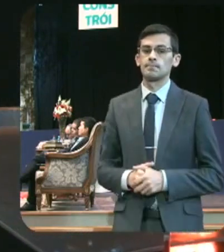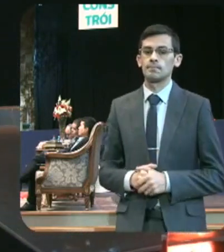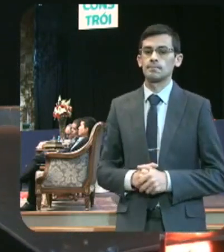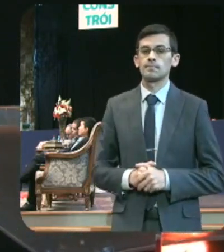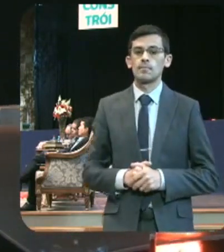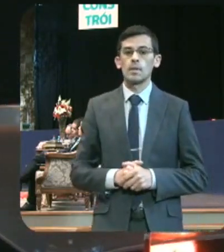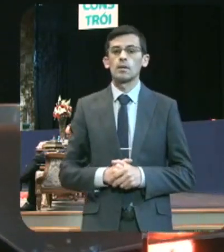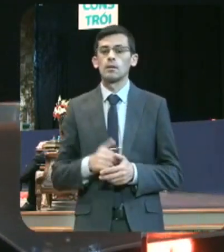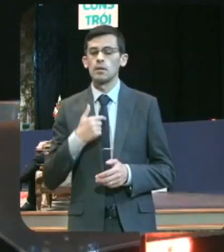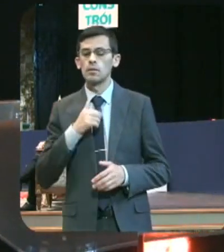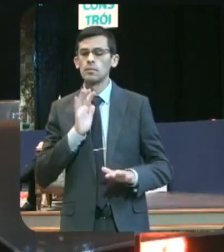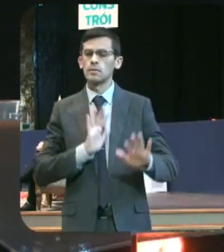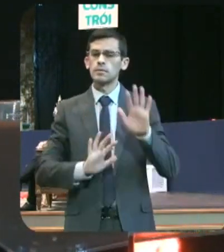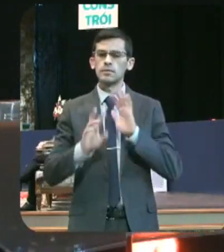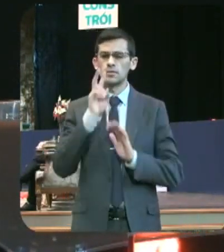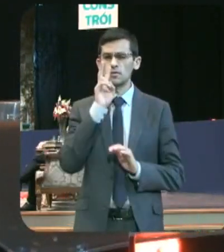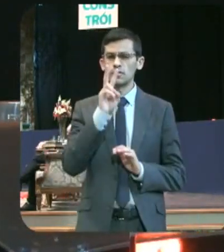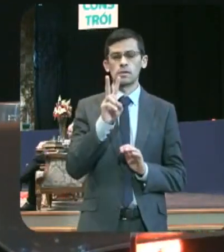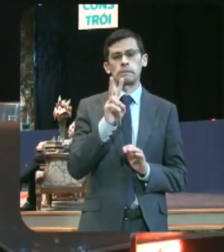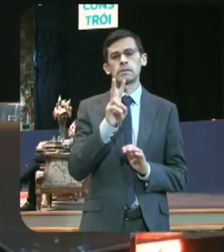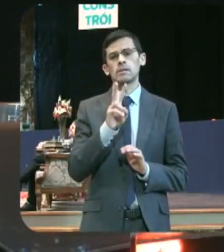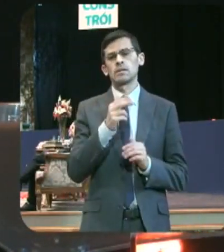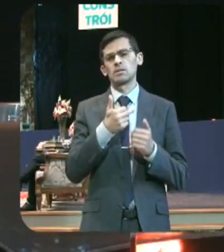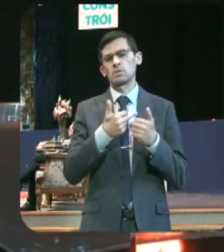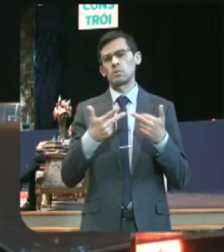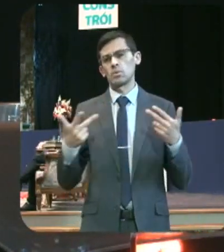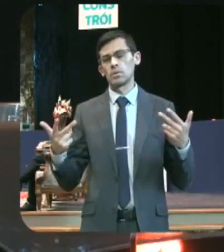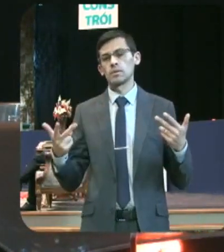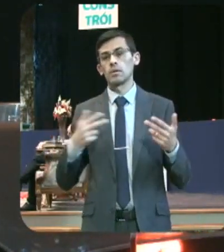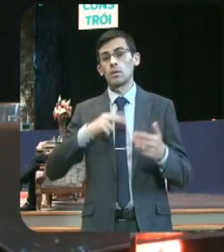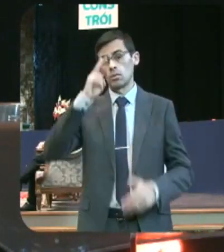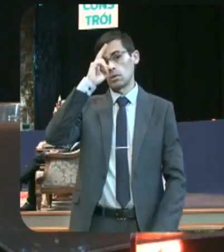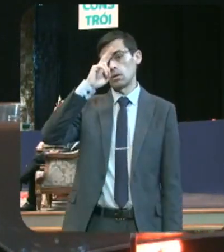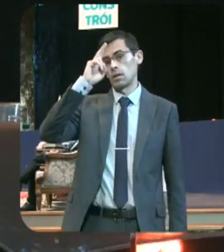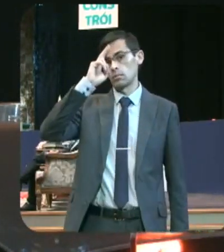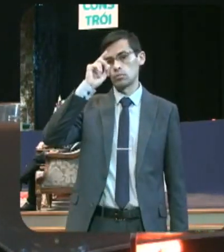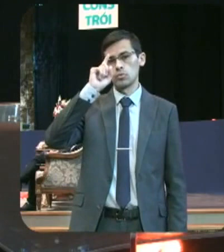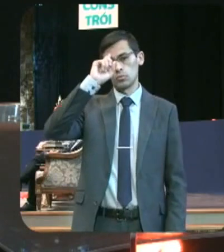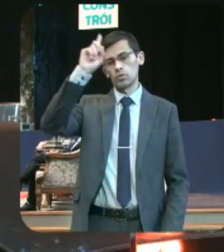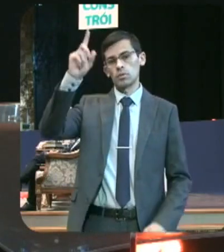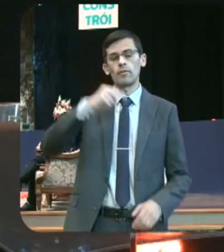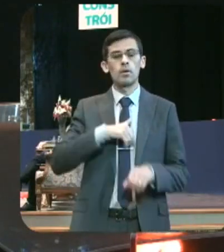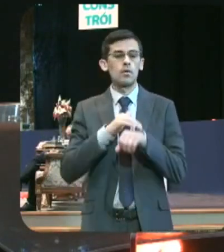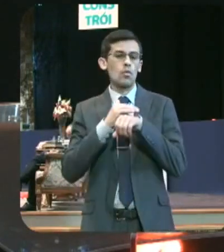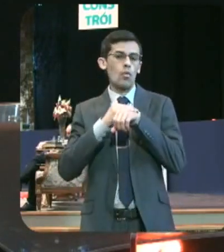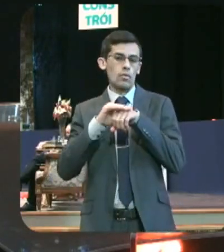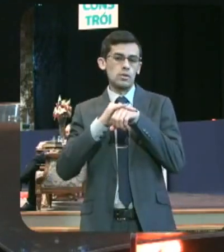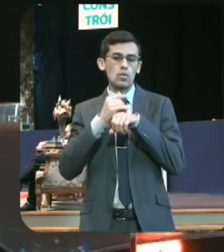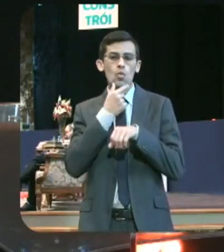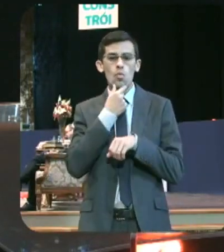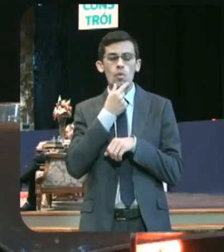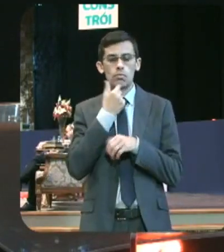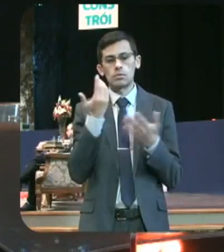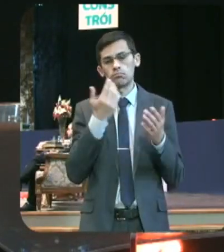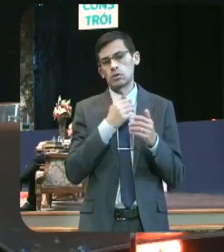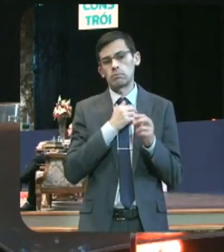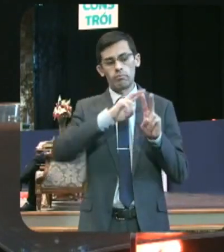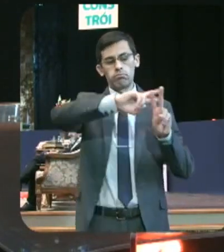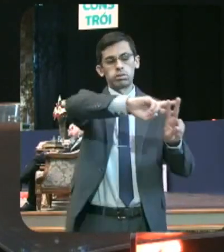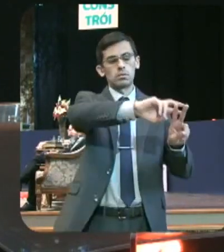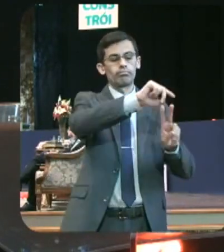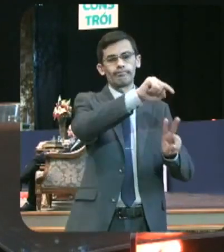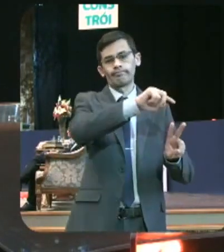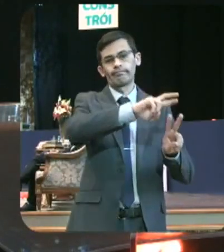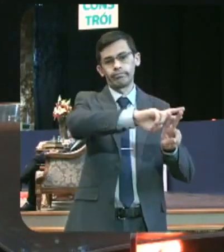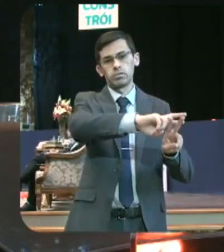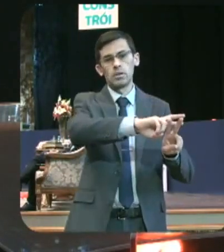Eu vejo às vezes algumas coisas tão interessantes. Eu me lembro de uma vez que estava conversando com um criminoso, e